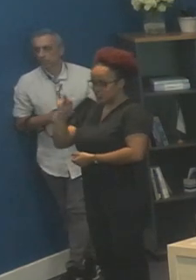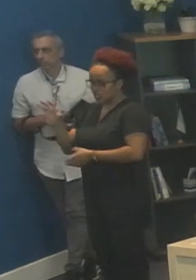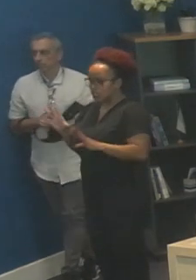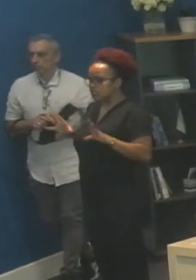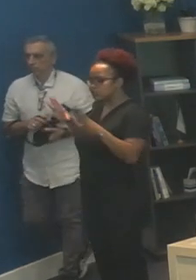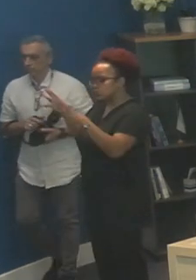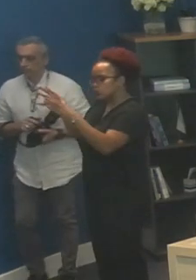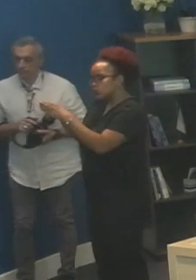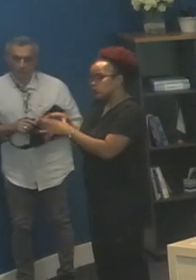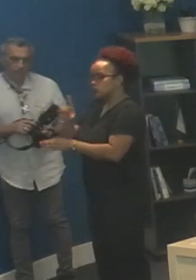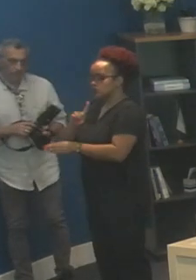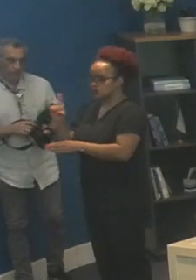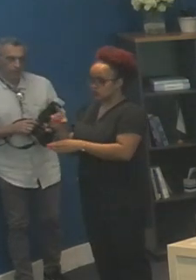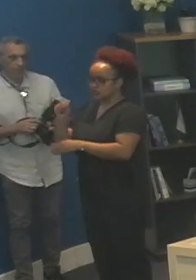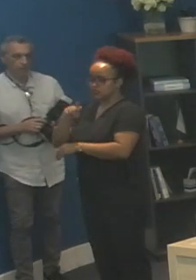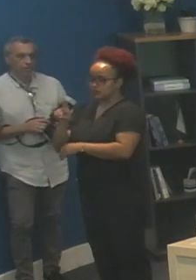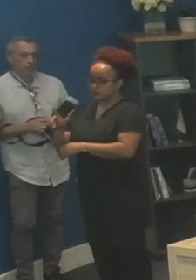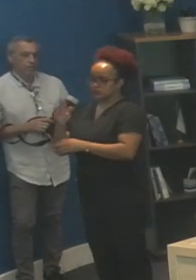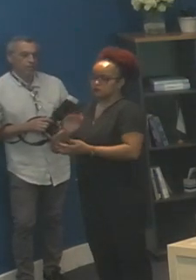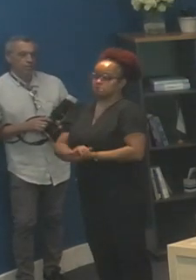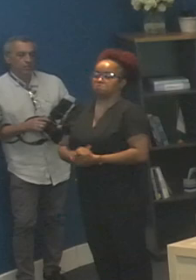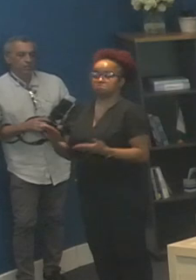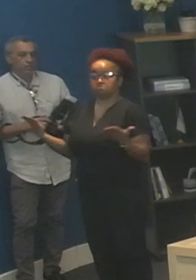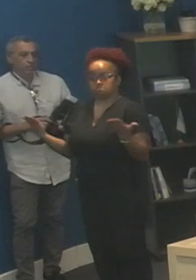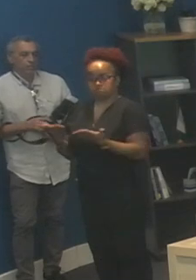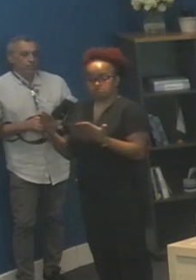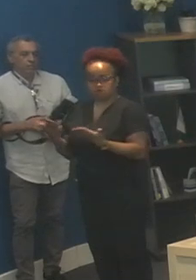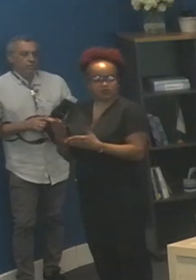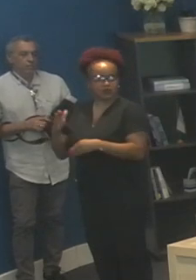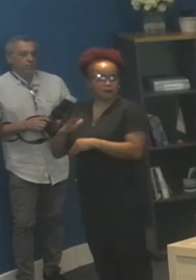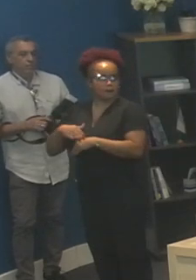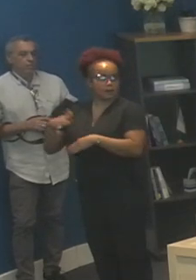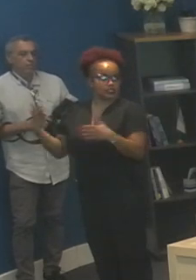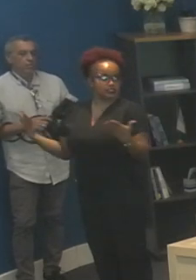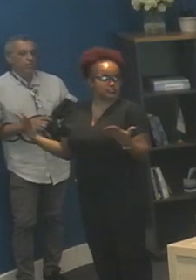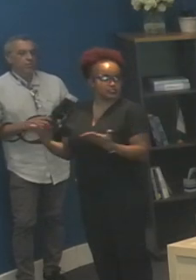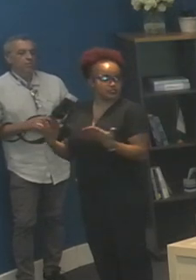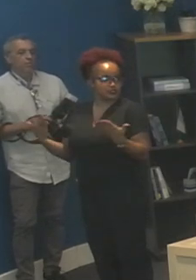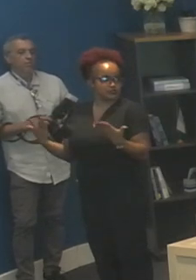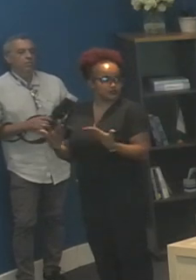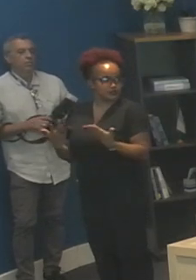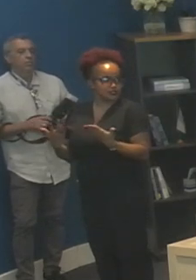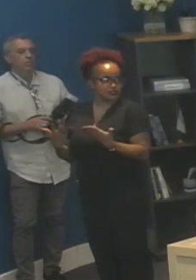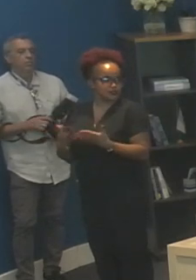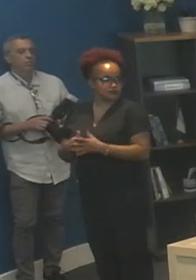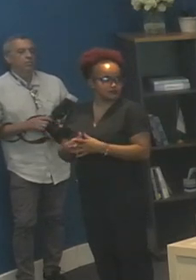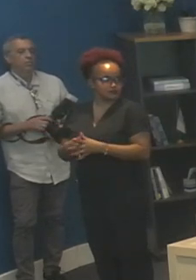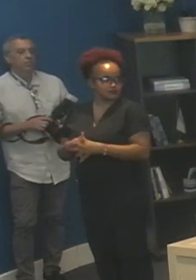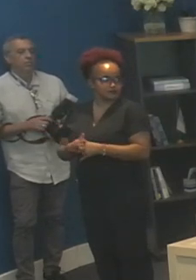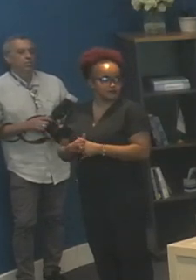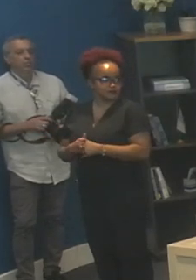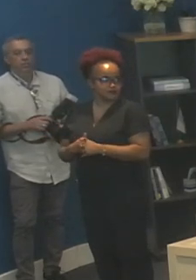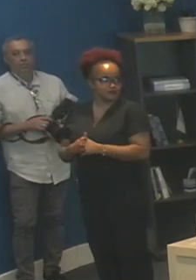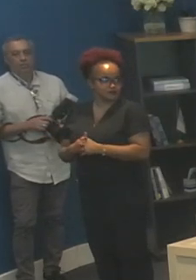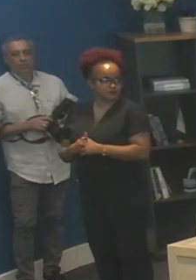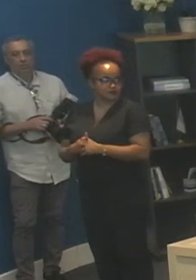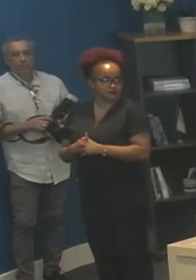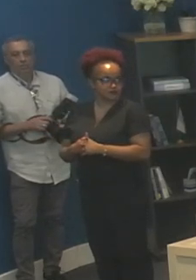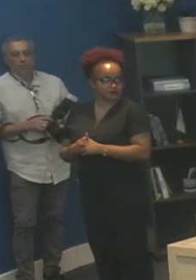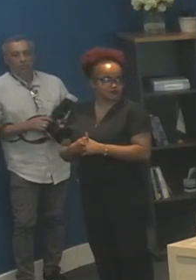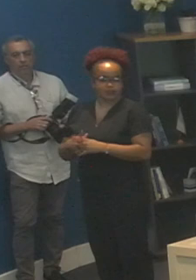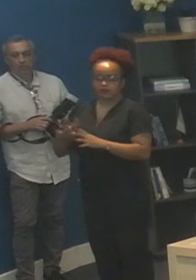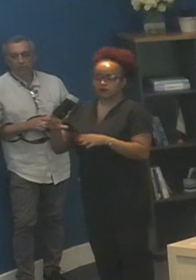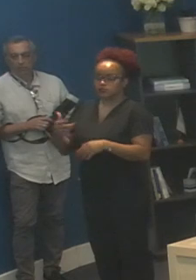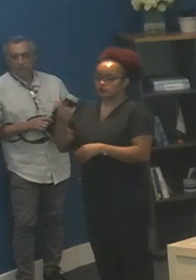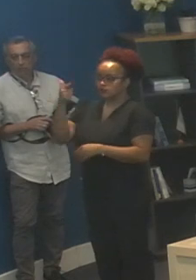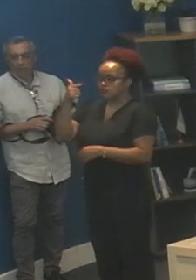Aposentados. Gente, para brilhantar nosso evento de hoje, vamos ouvir mais uma vez a apresentação da